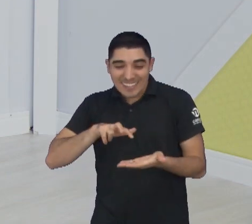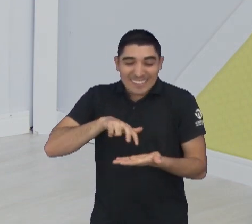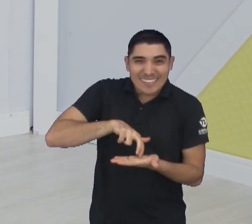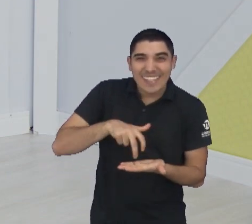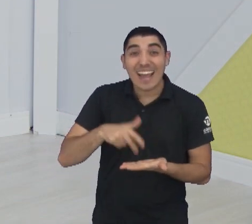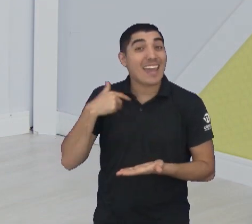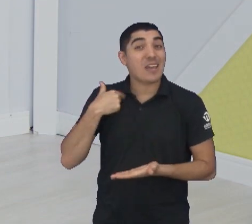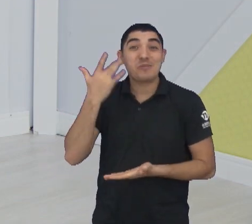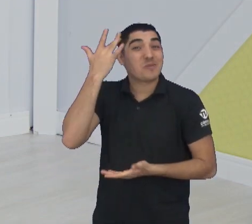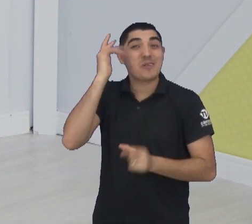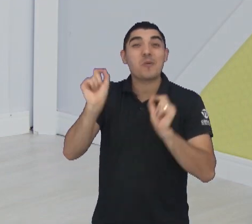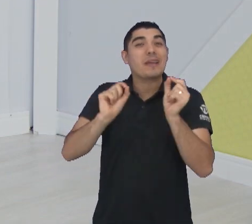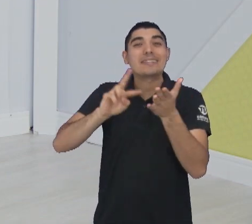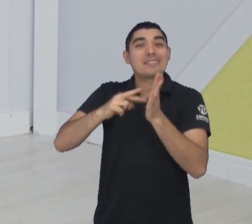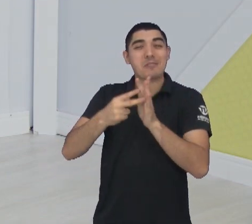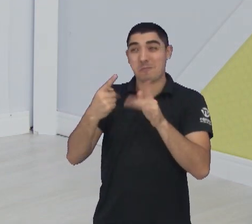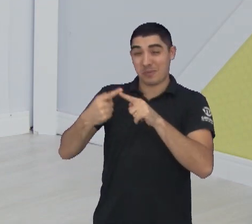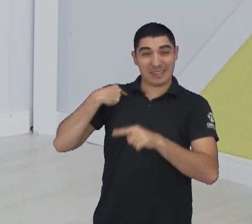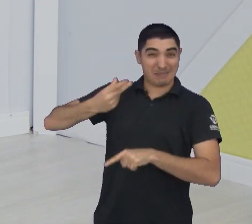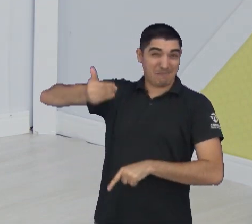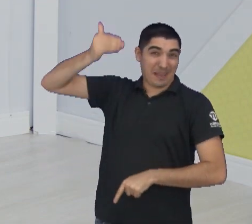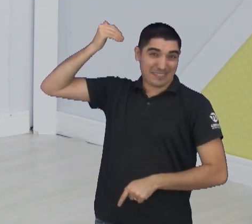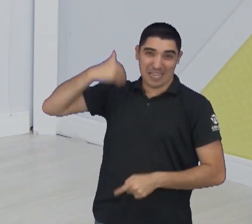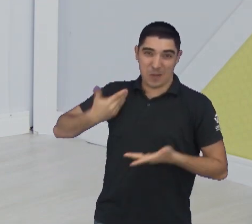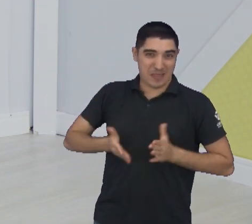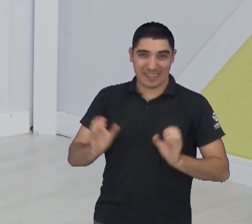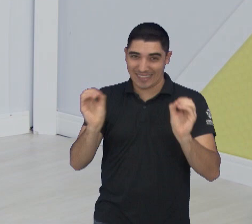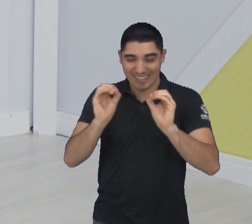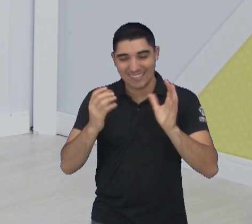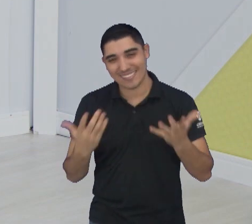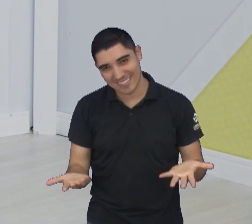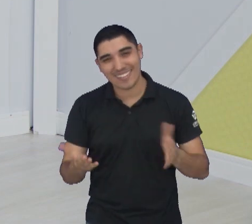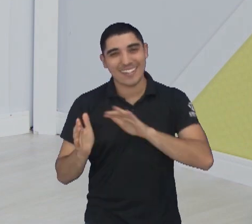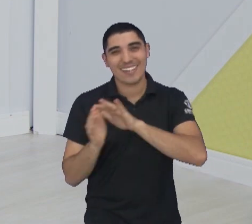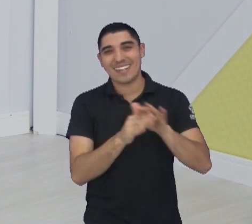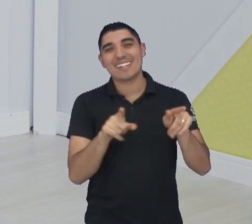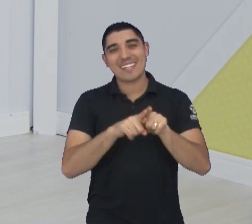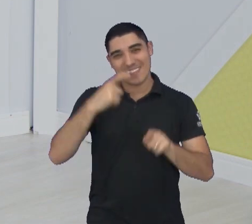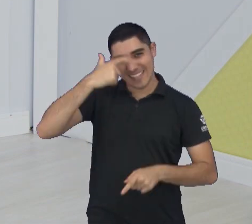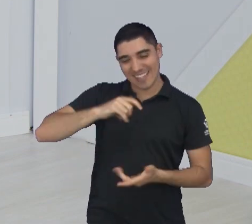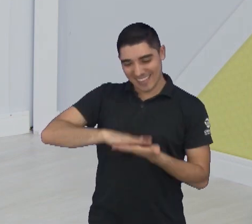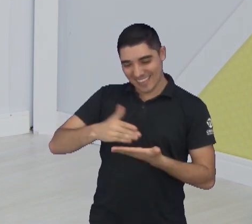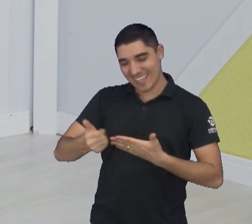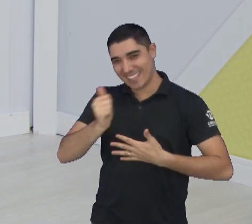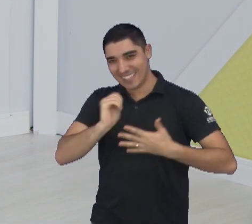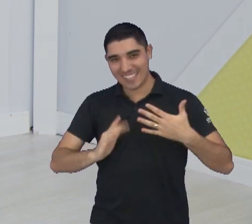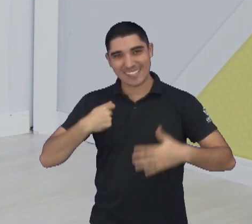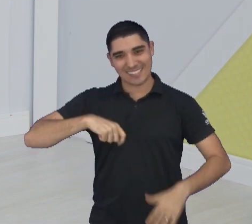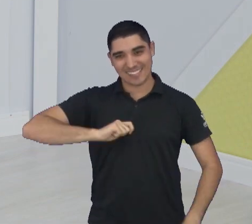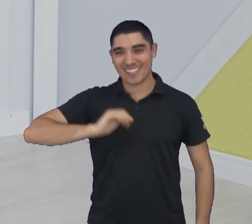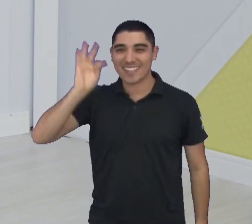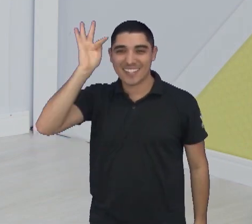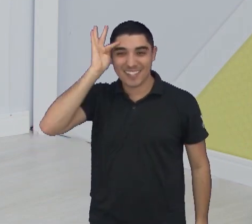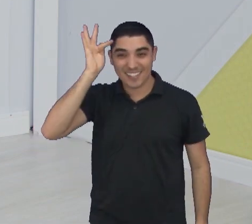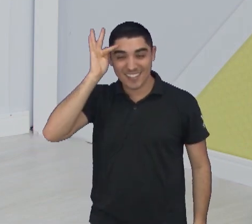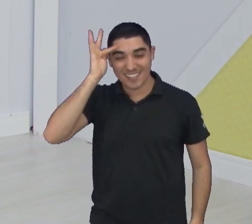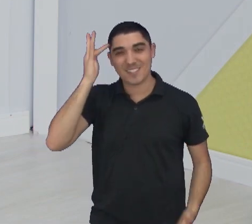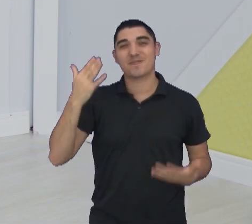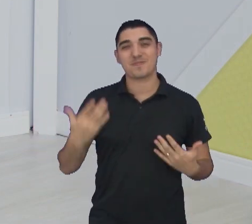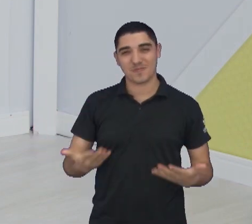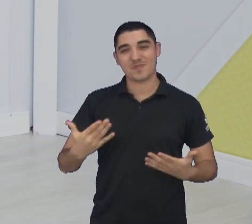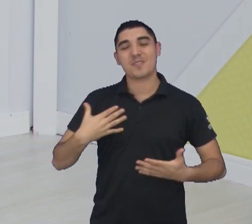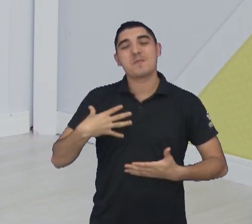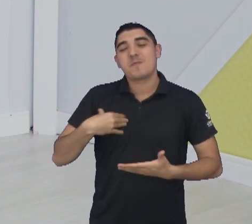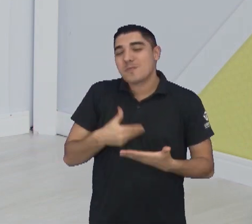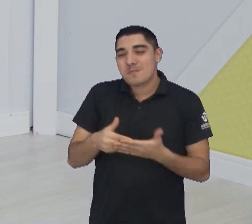nem nascido quando isso fez sucesso. Aqui com a gente também o nosso querido Luiz Fernando, nosso intérprete de Libras,